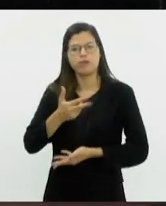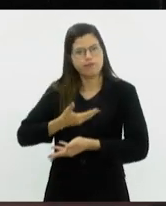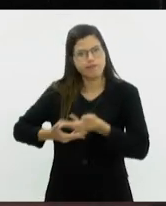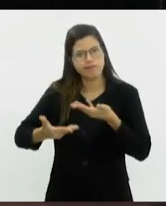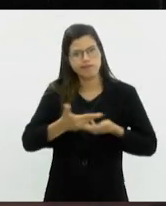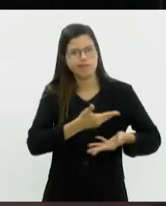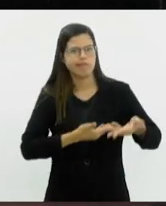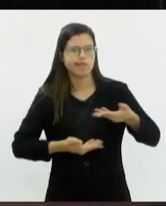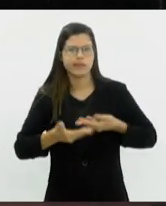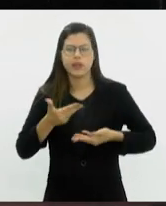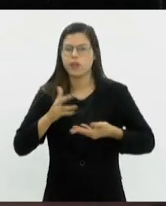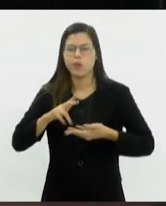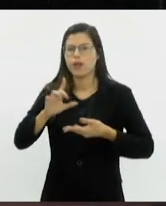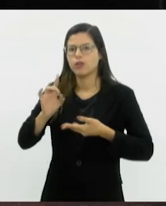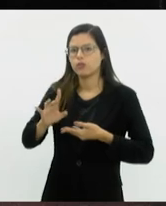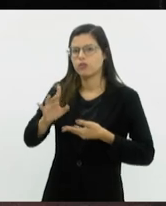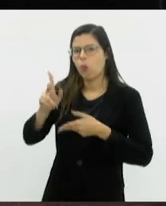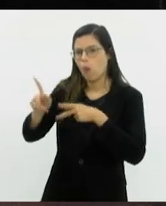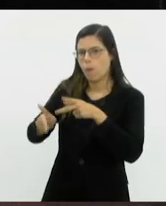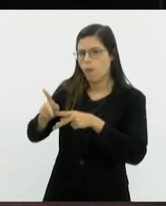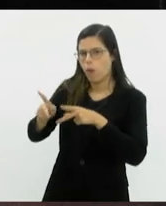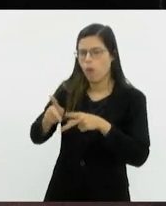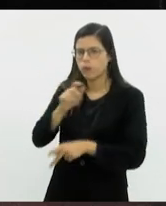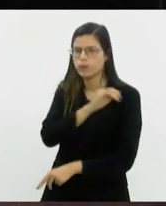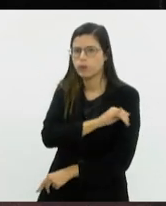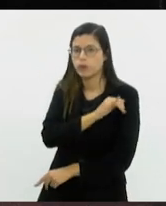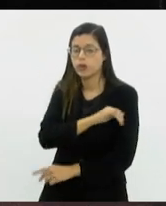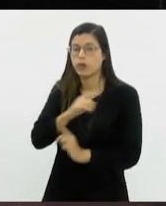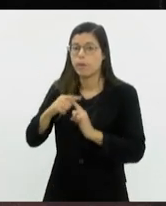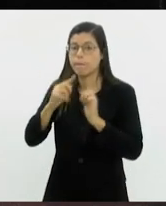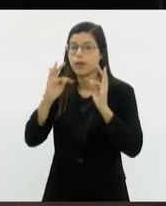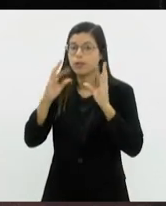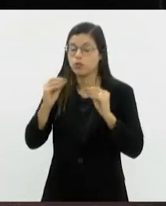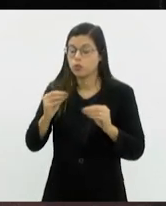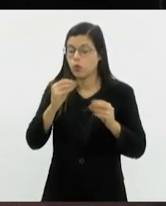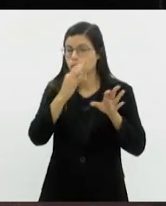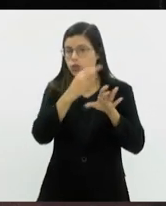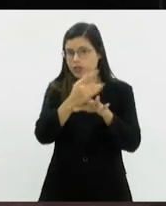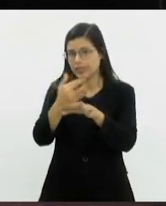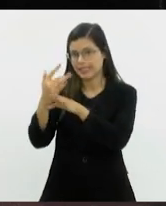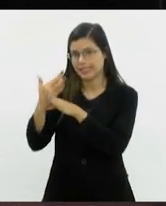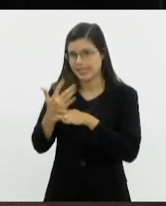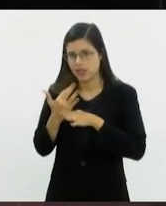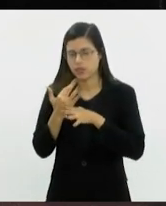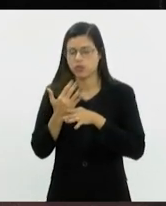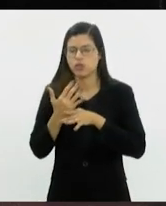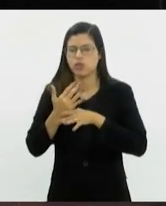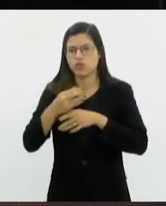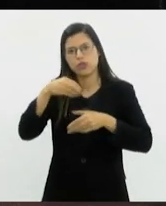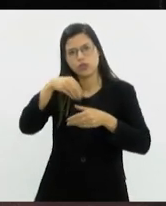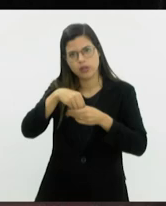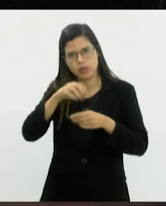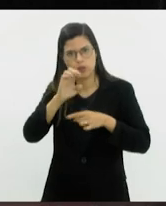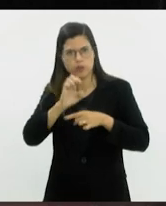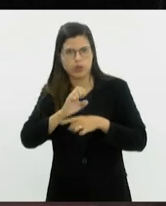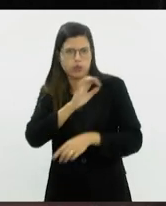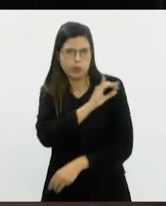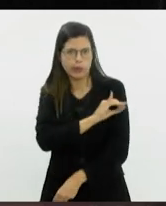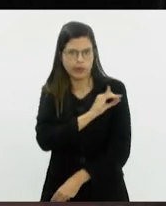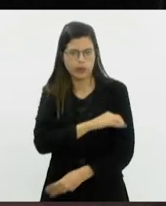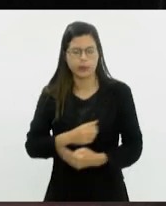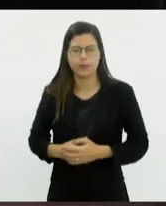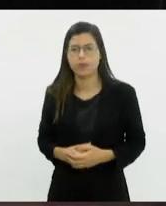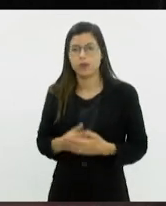conversando não só com o cidadão carioca, mas com todos os municípios que compõem o nosso Estado. E, por